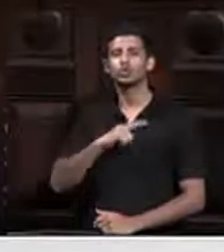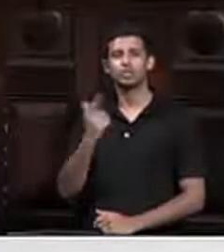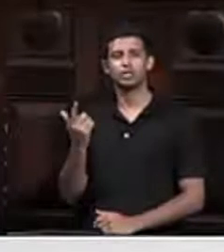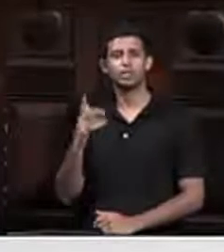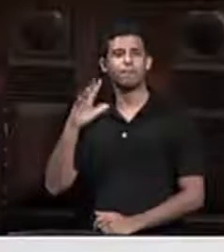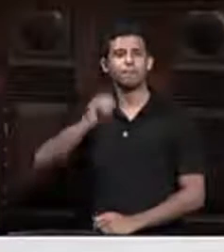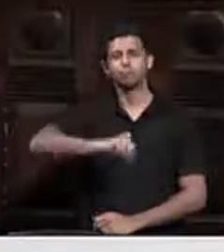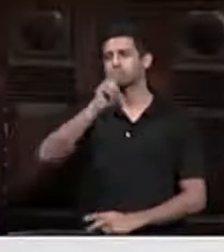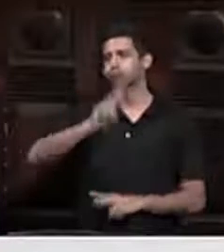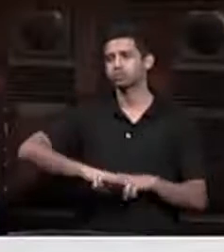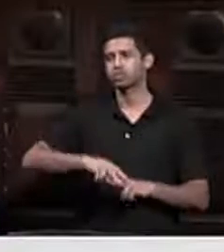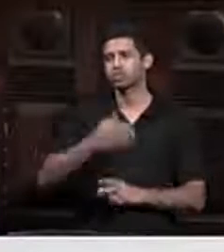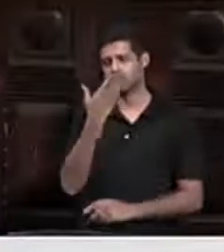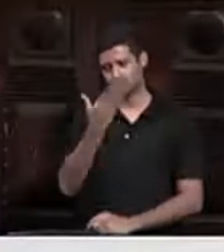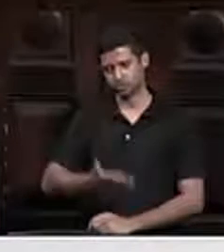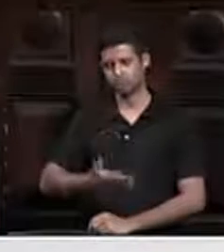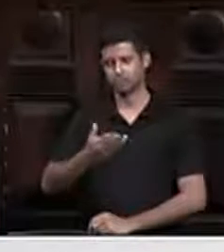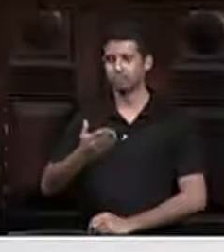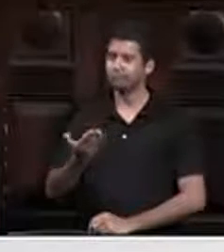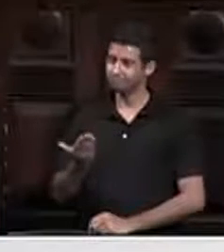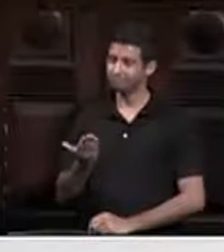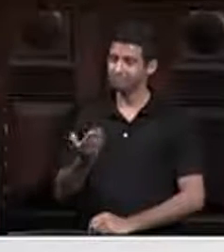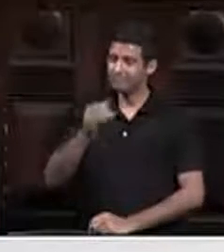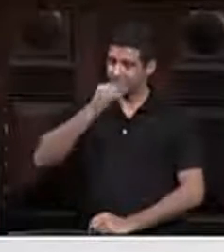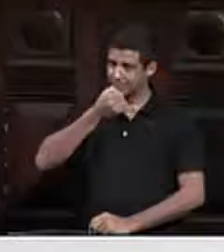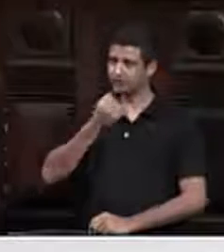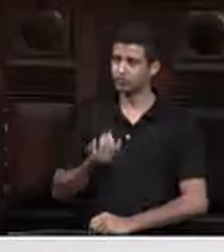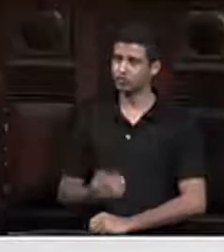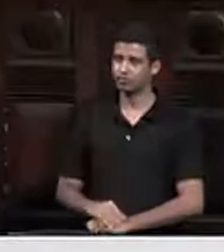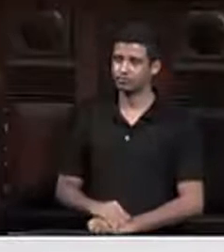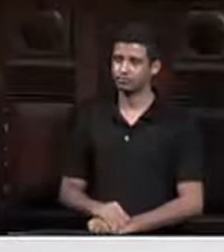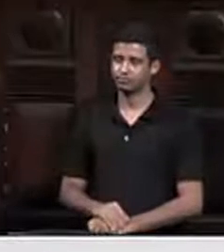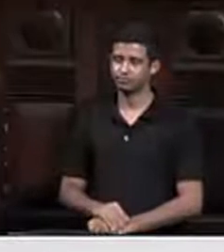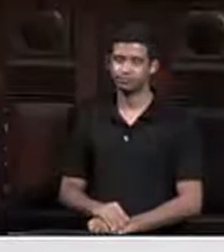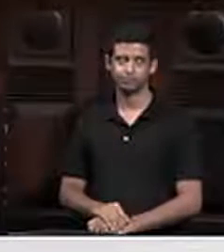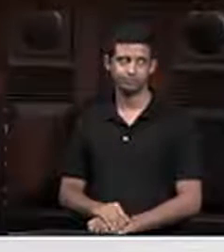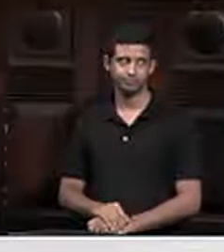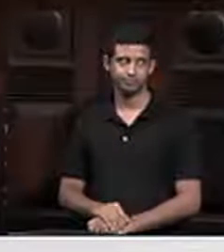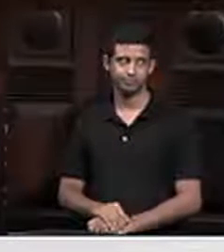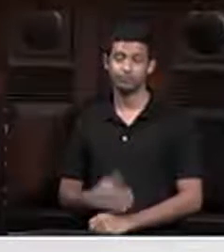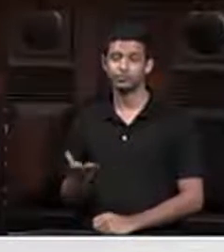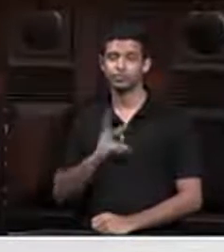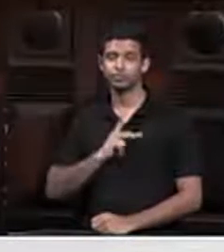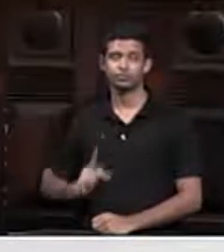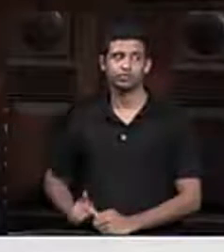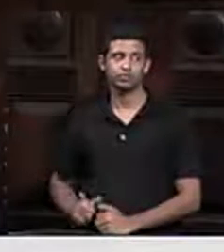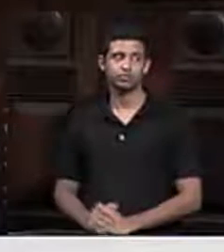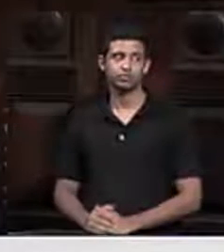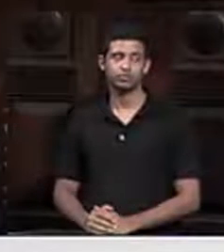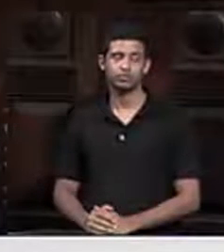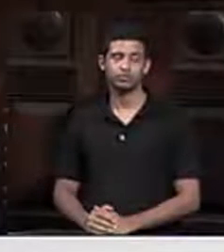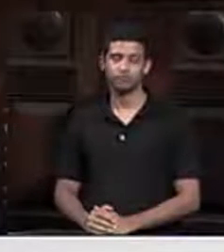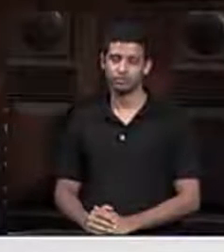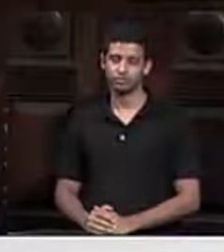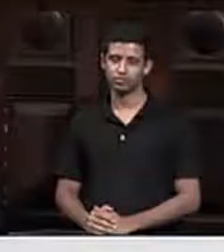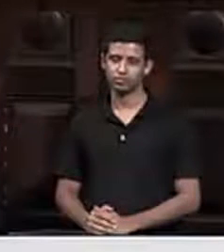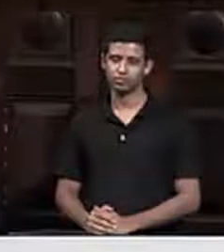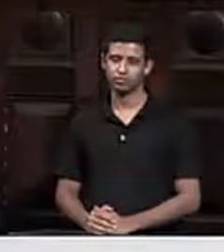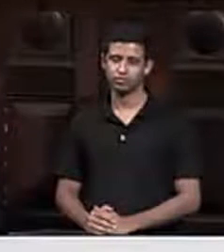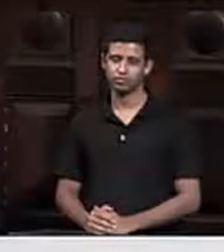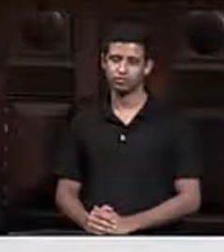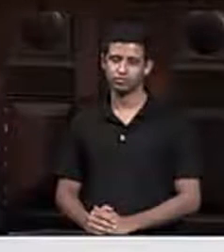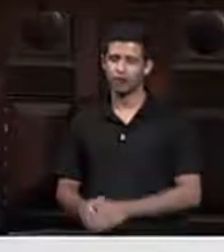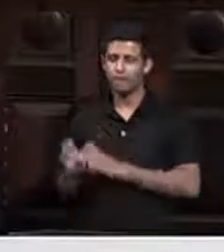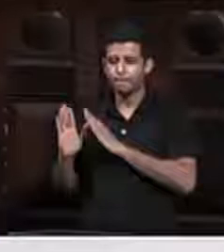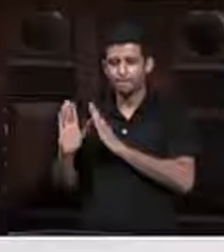elucidação deste fato gravíssimo. E aí, senhor presidente, nesta linha